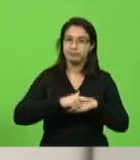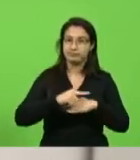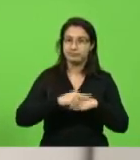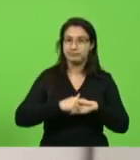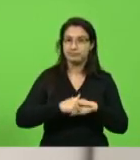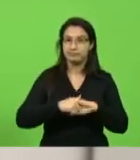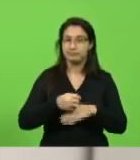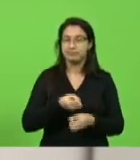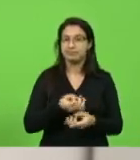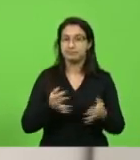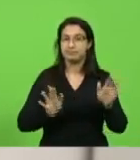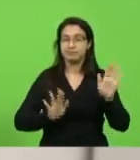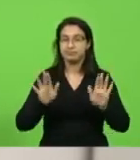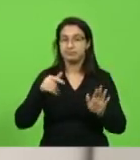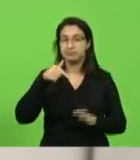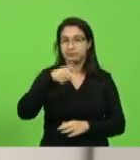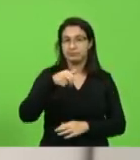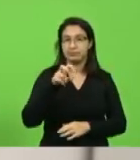licitação